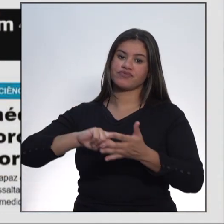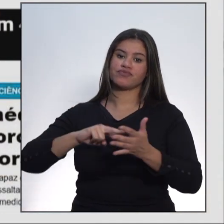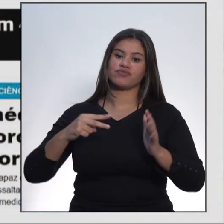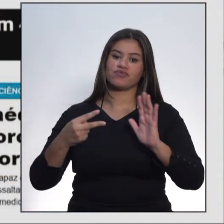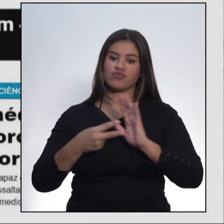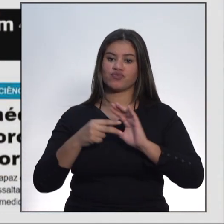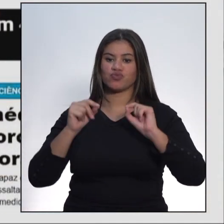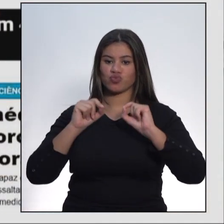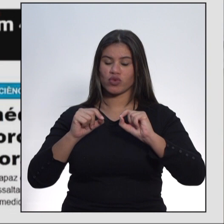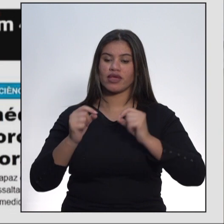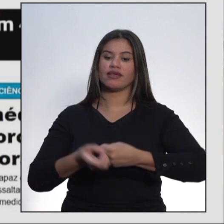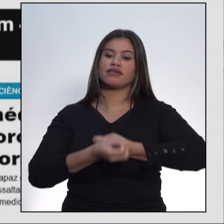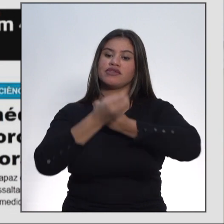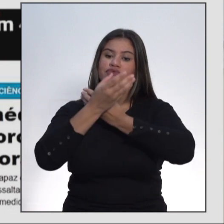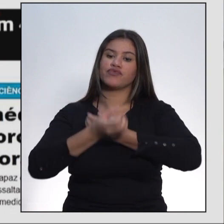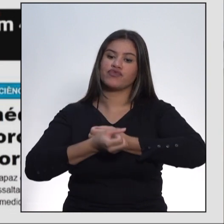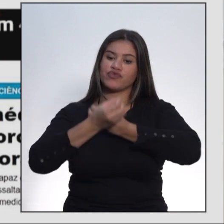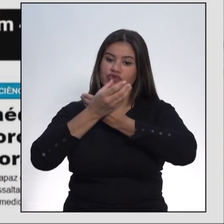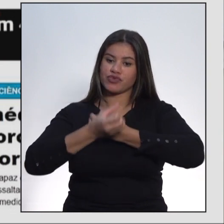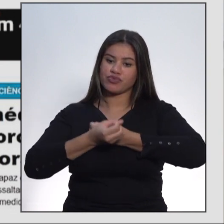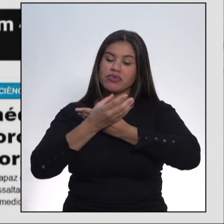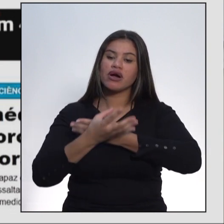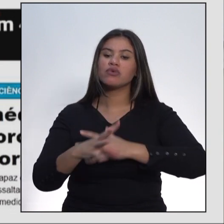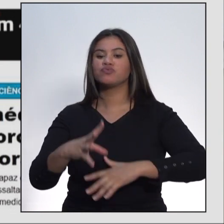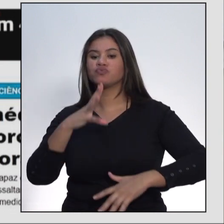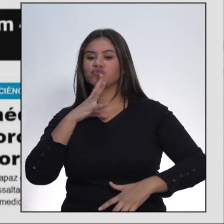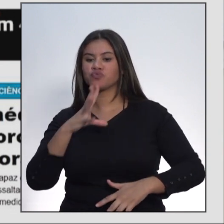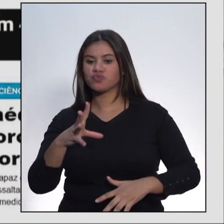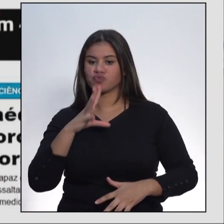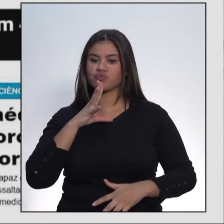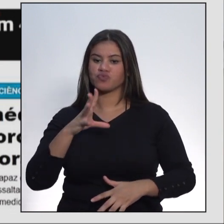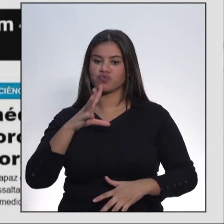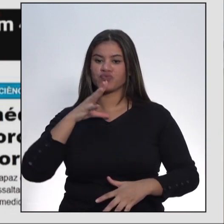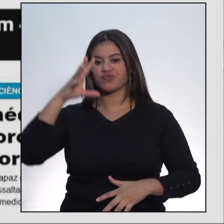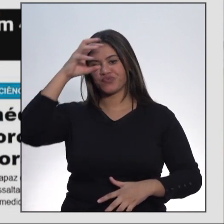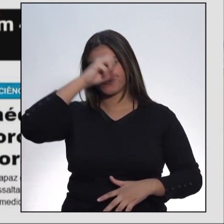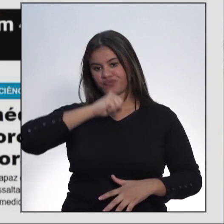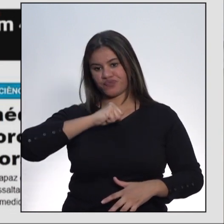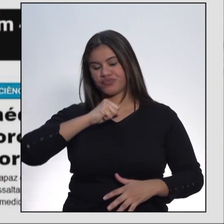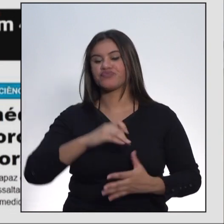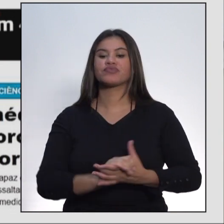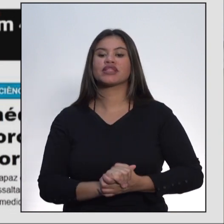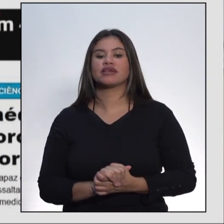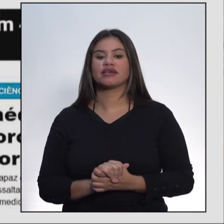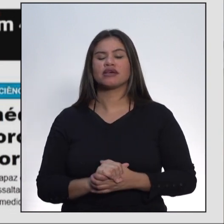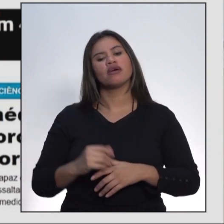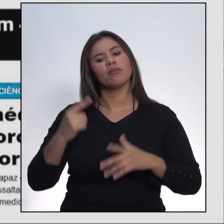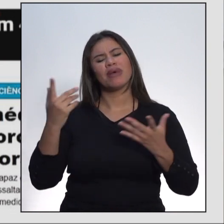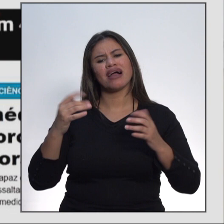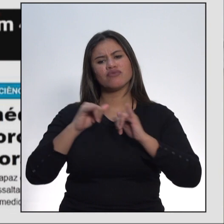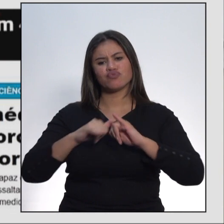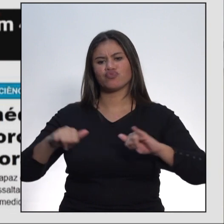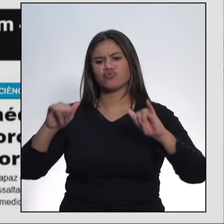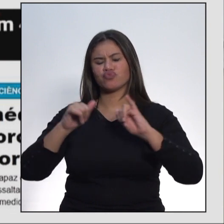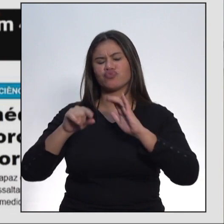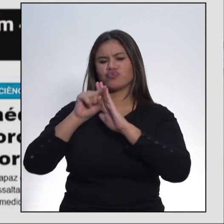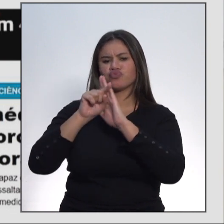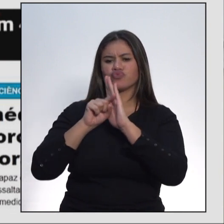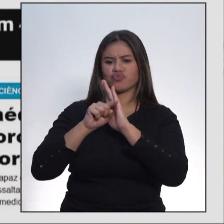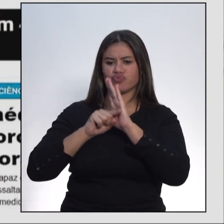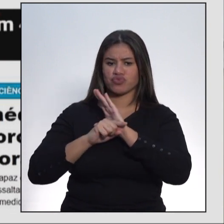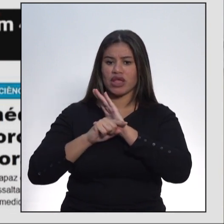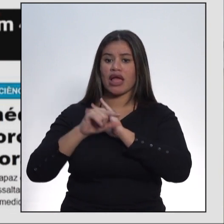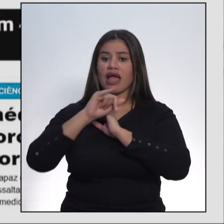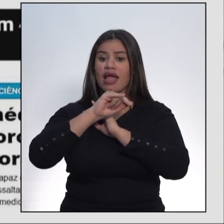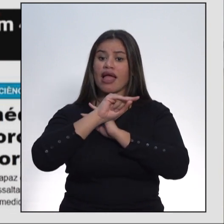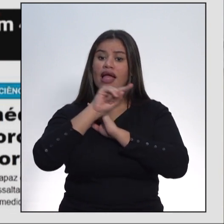de informação, de conhecimento. Vamos analisar aqui essas notícias, elas estão